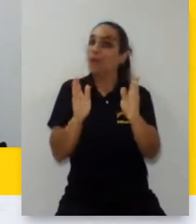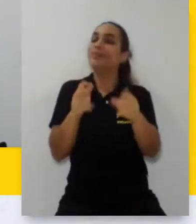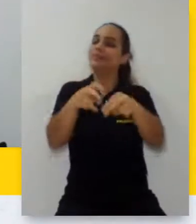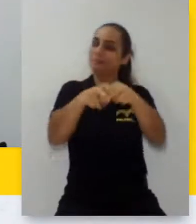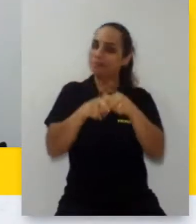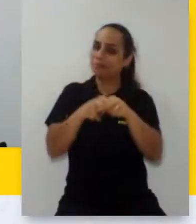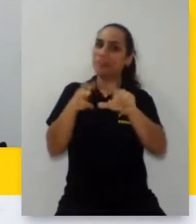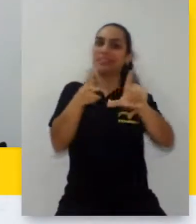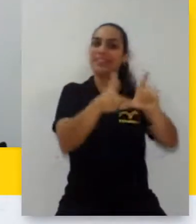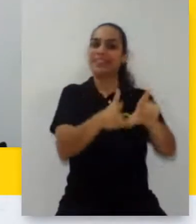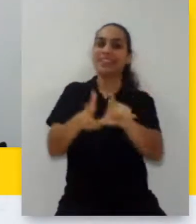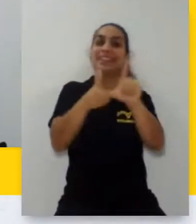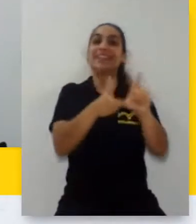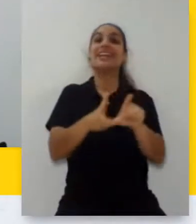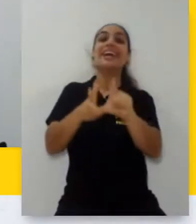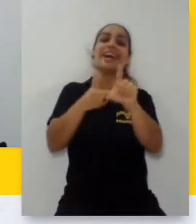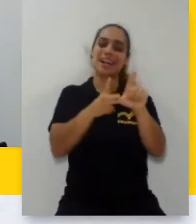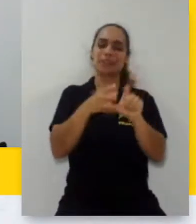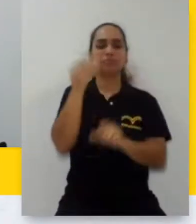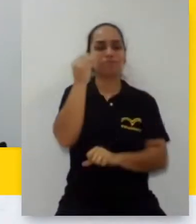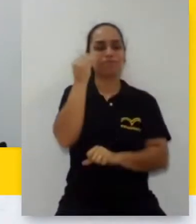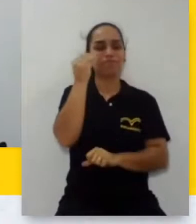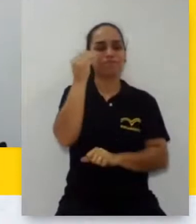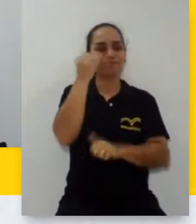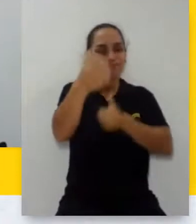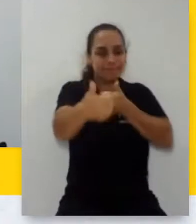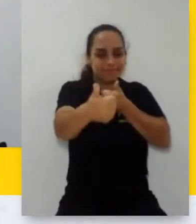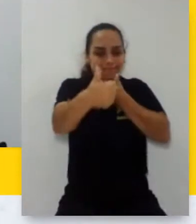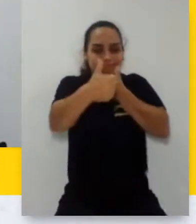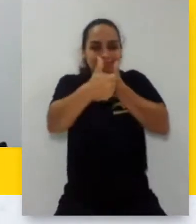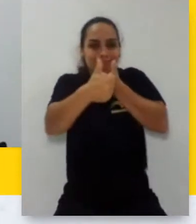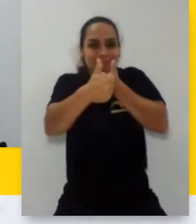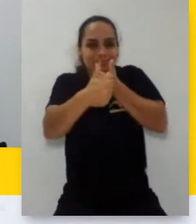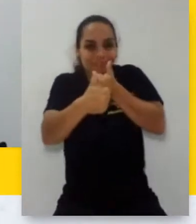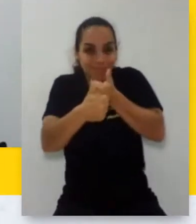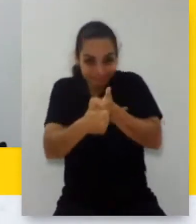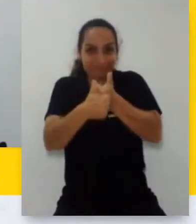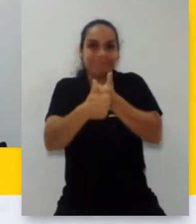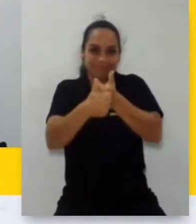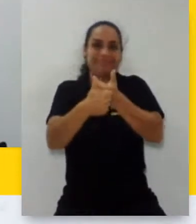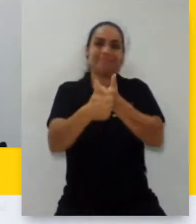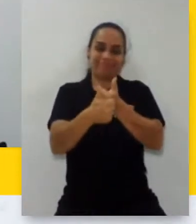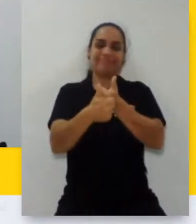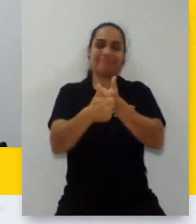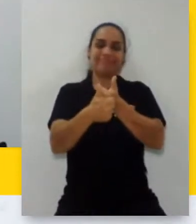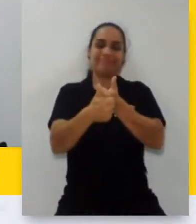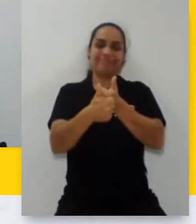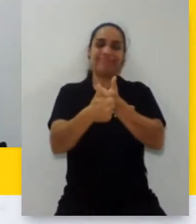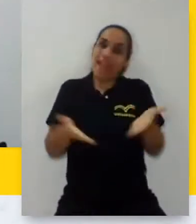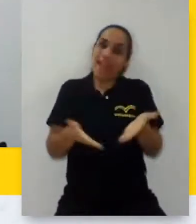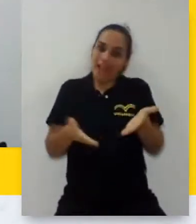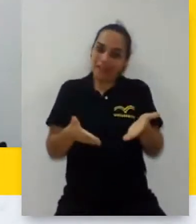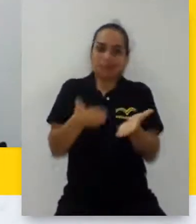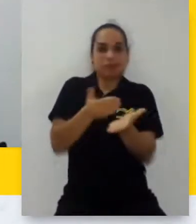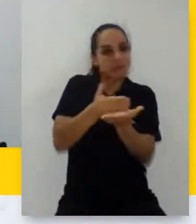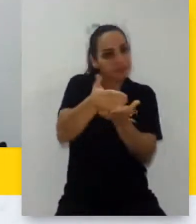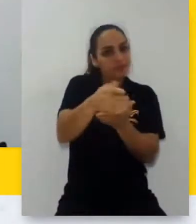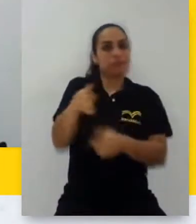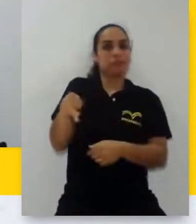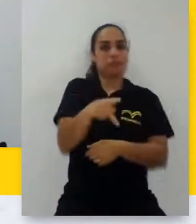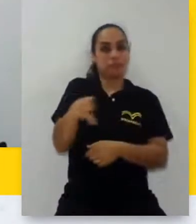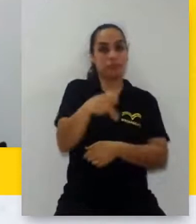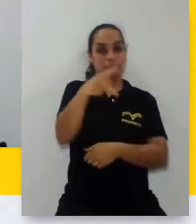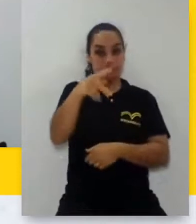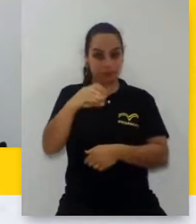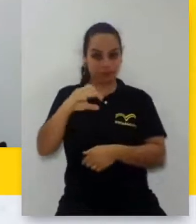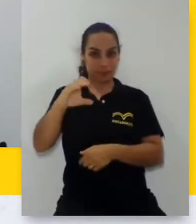parceria com as nossas empresas. Então, agora eu vou deixar esse show com o professor Paulo. Desejo a todos uma boa